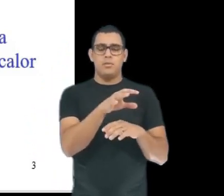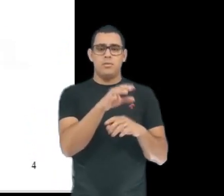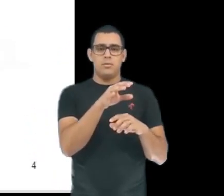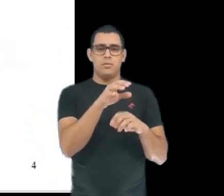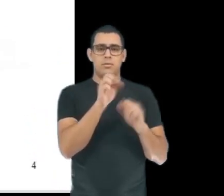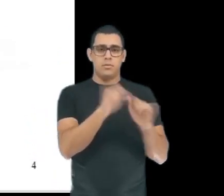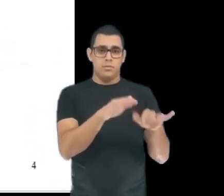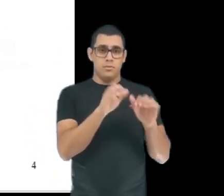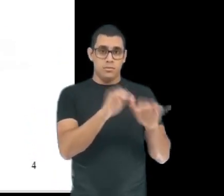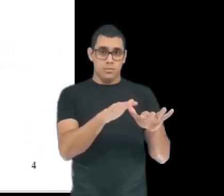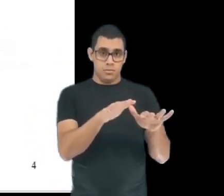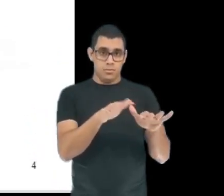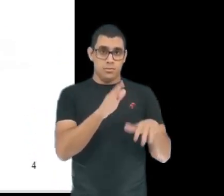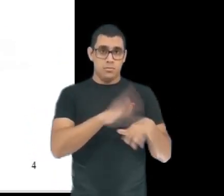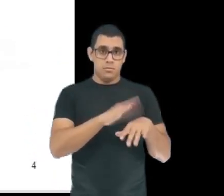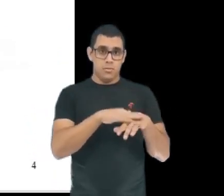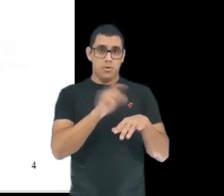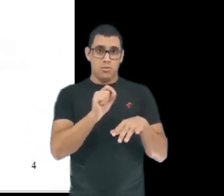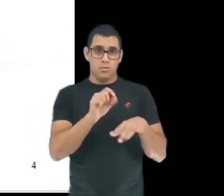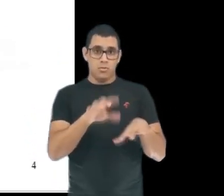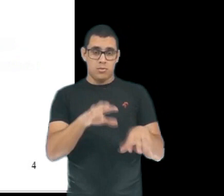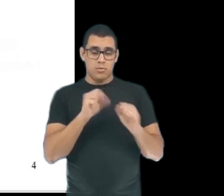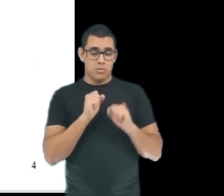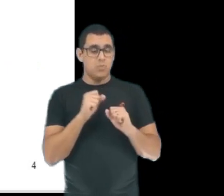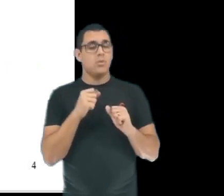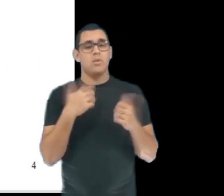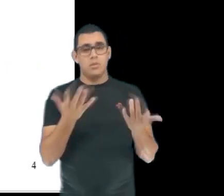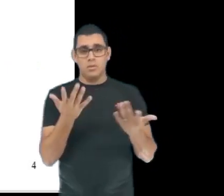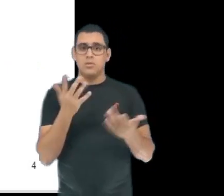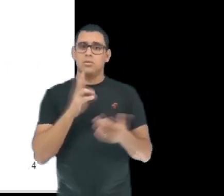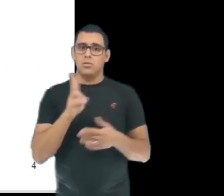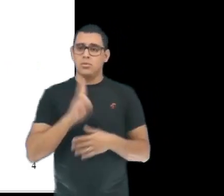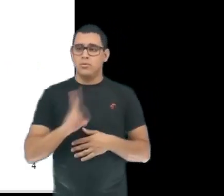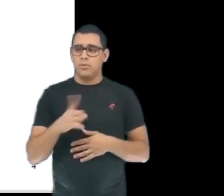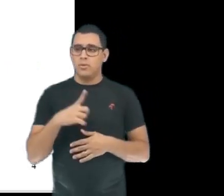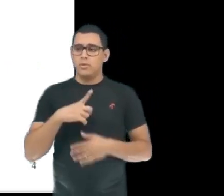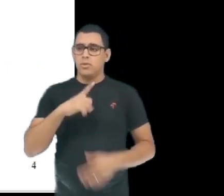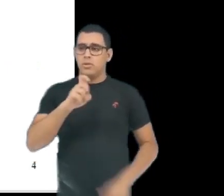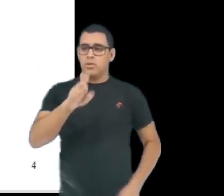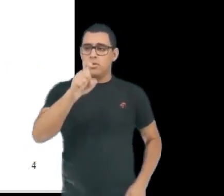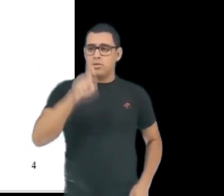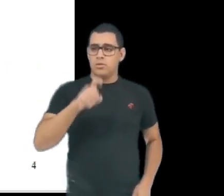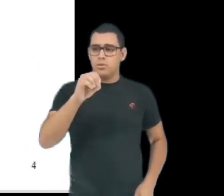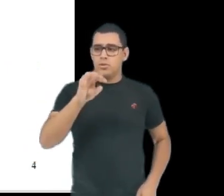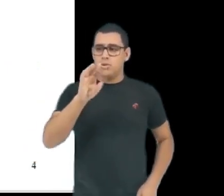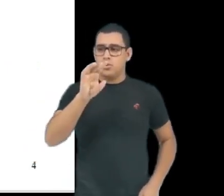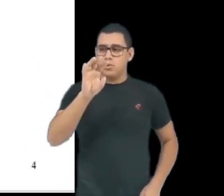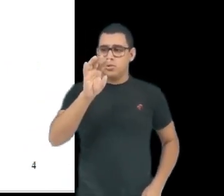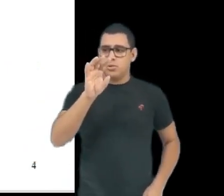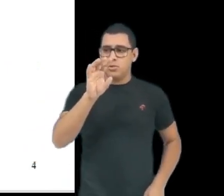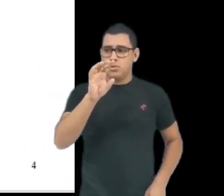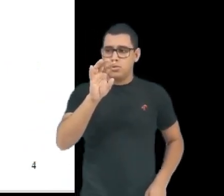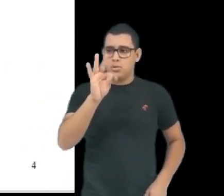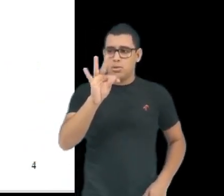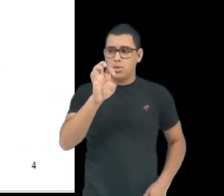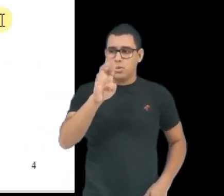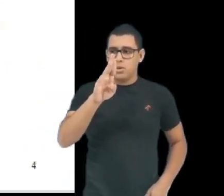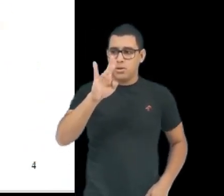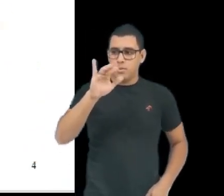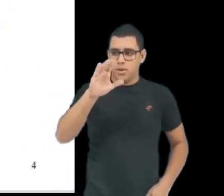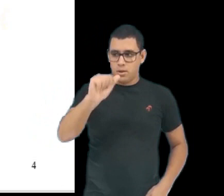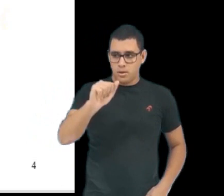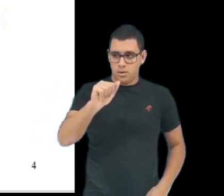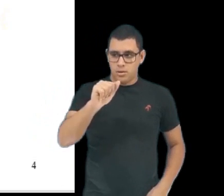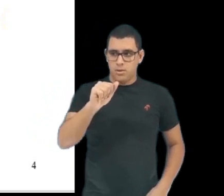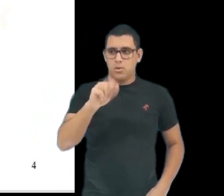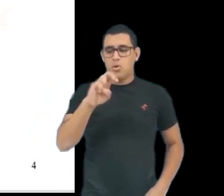certo? Tipos de transformação, exatamente disso que eu estava tratando no slide anterior, exotérmica ou endotérmica. De